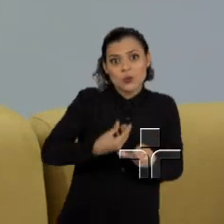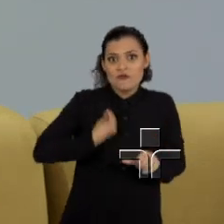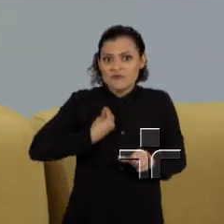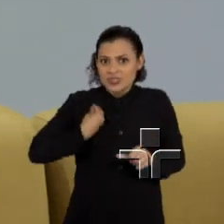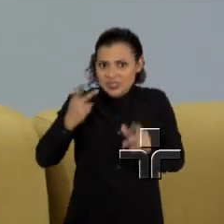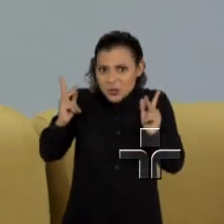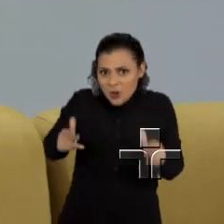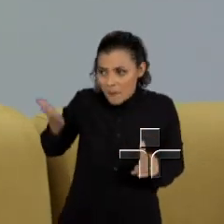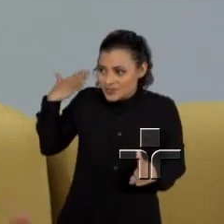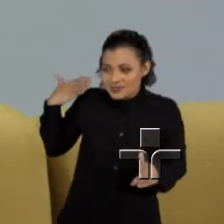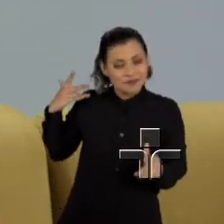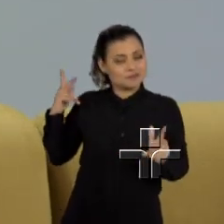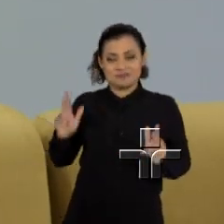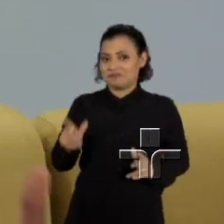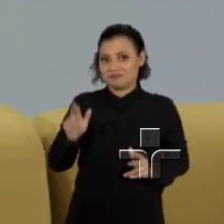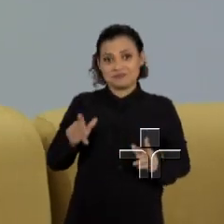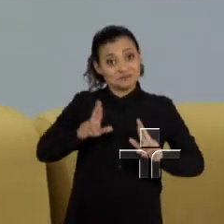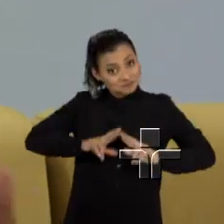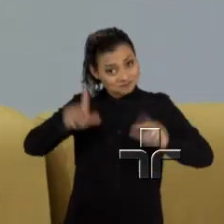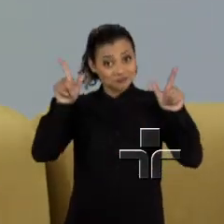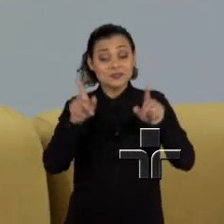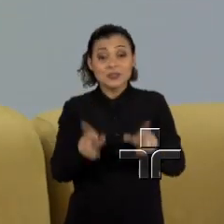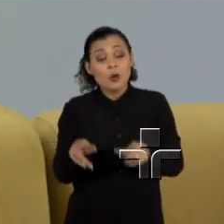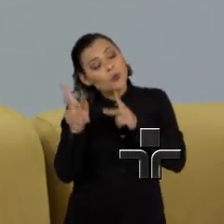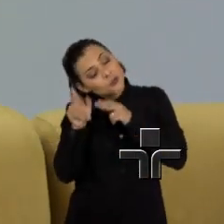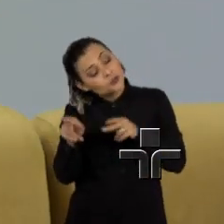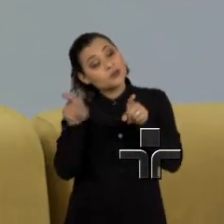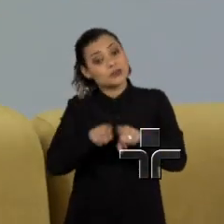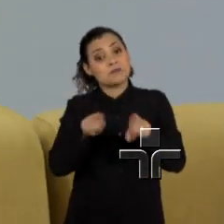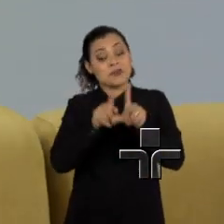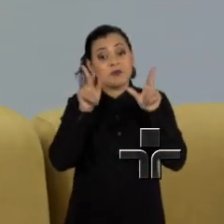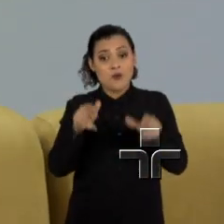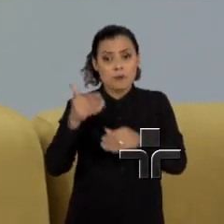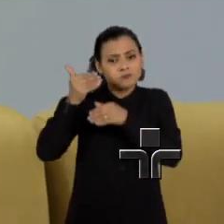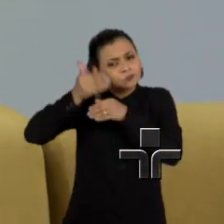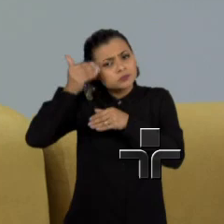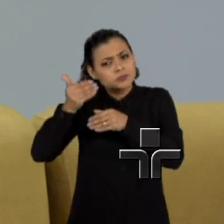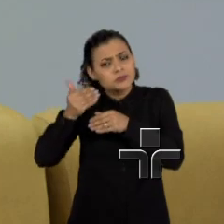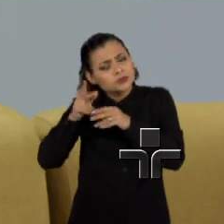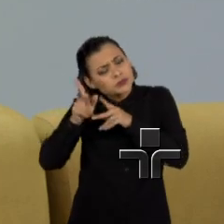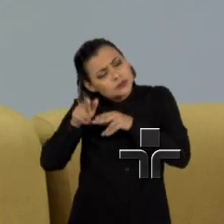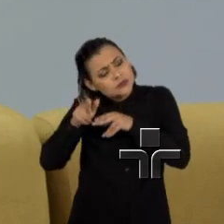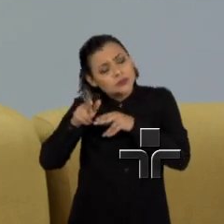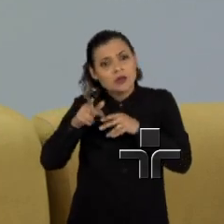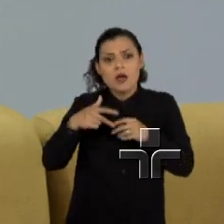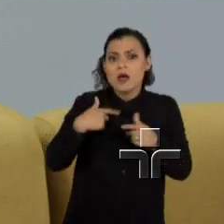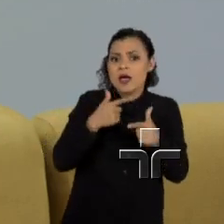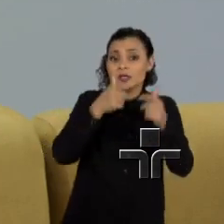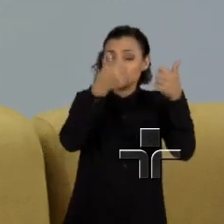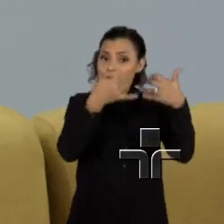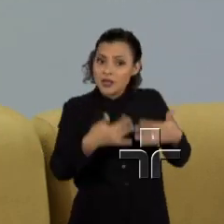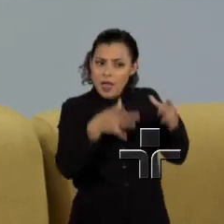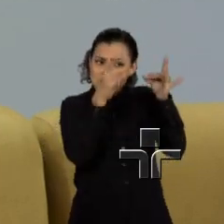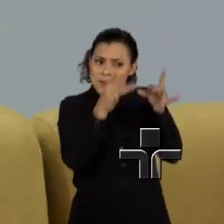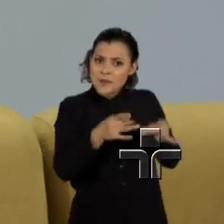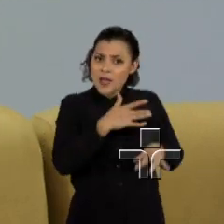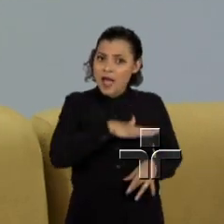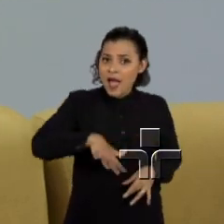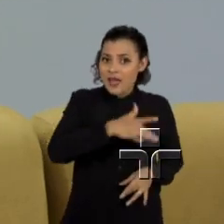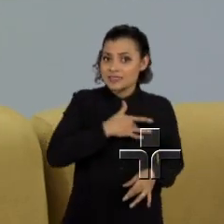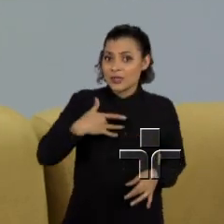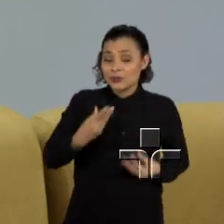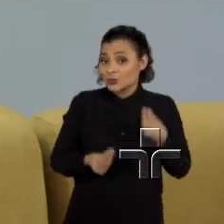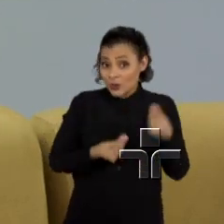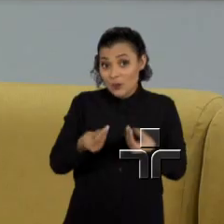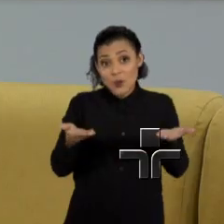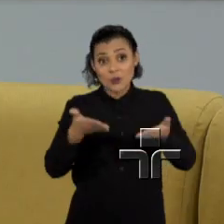mais a mesma e os hábitos de sono também não. Então, para explicar quais são as implicações dessas mudanças todas na nossa saúde, nós